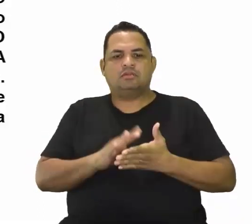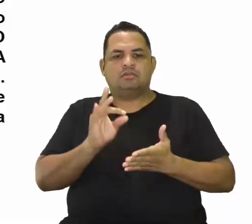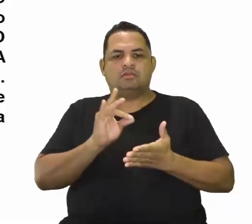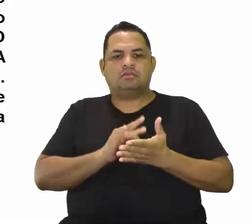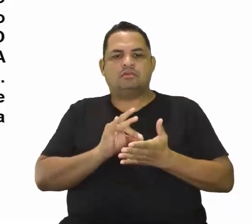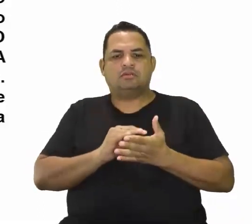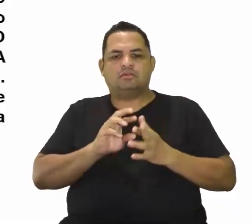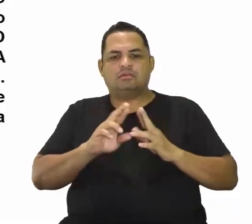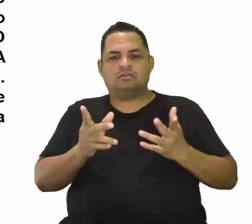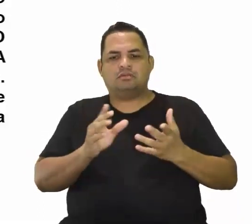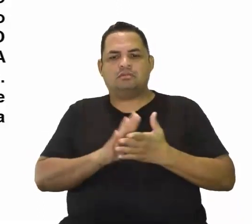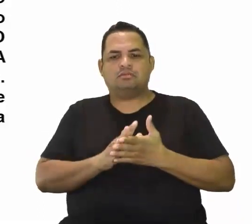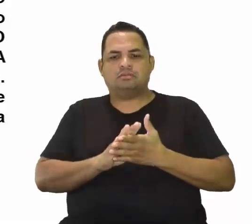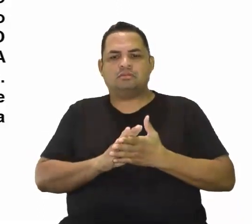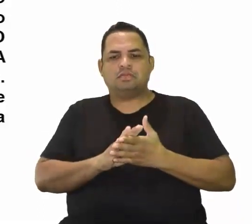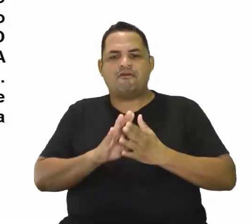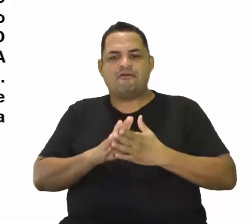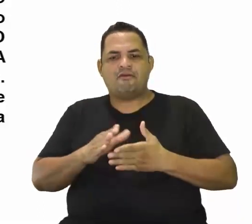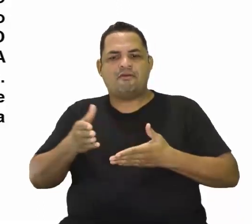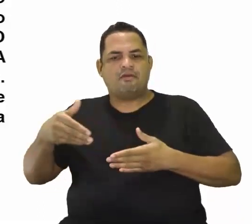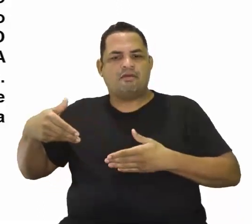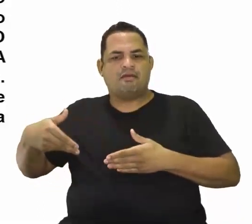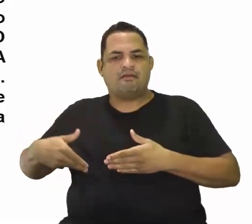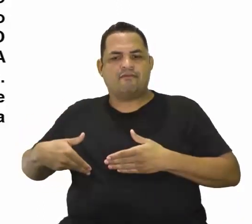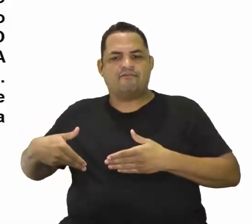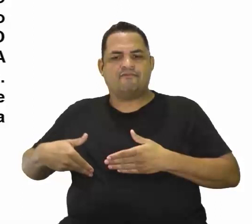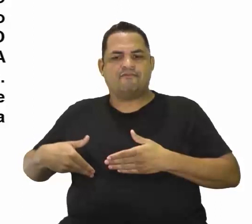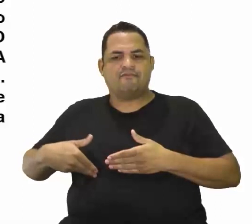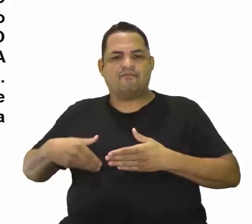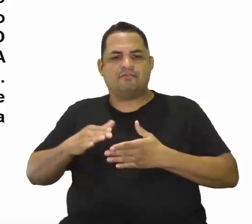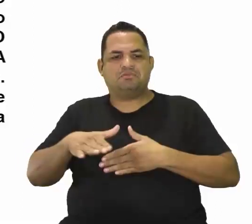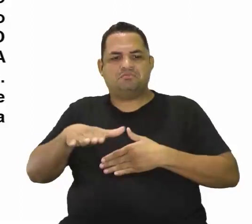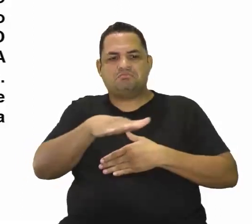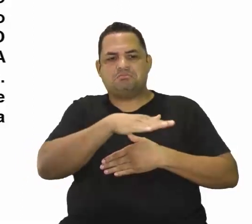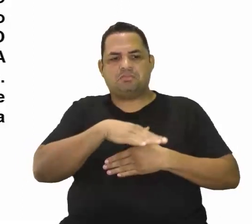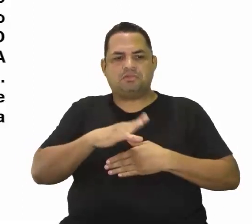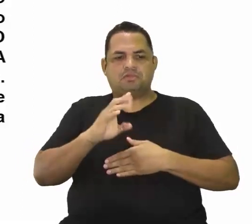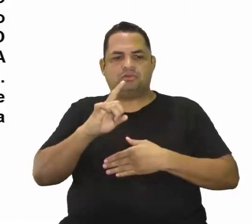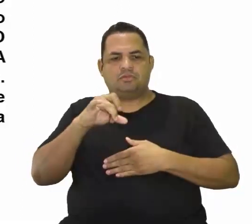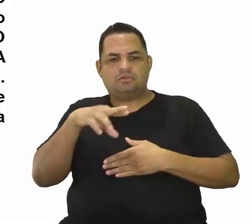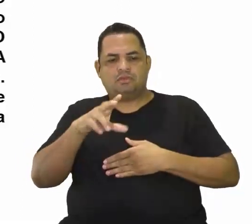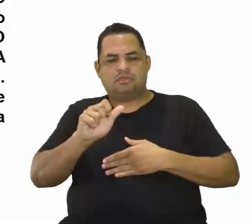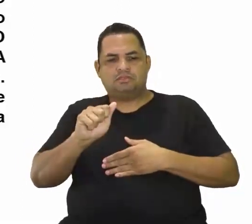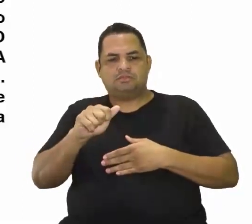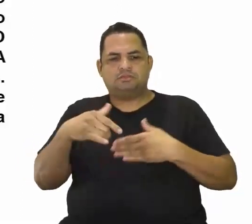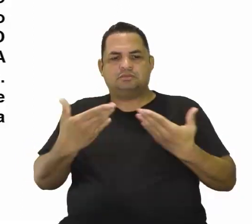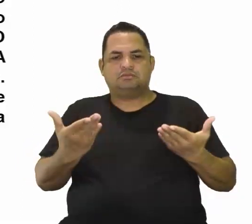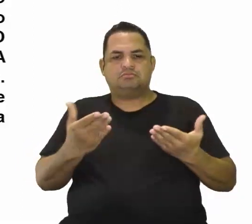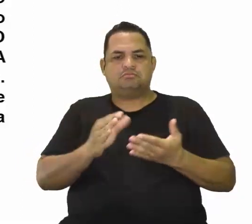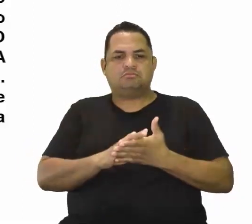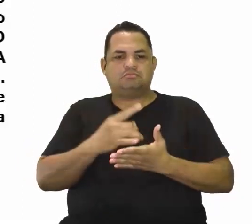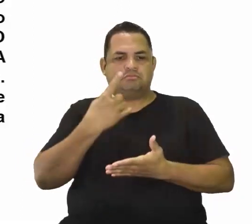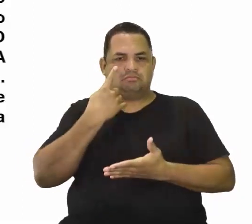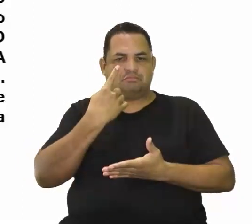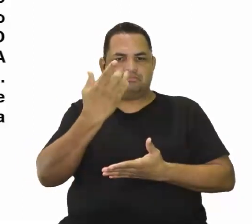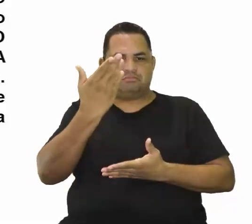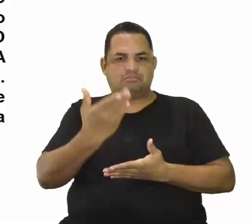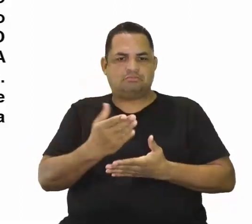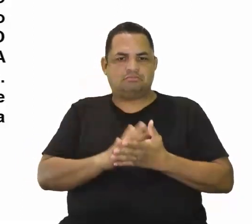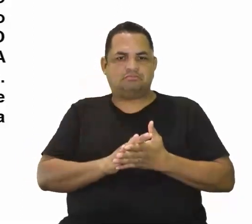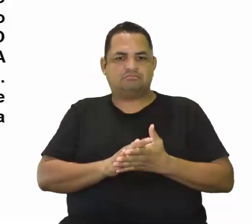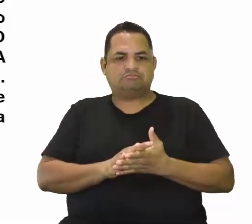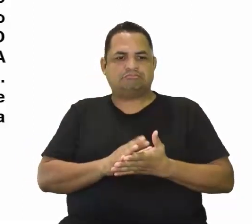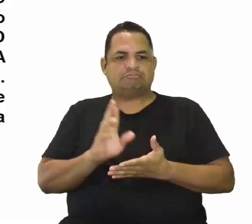da miséria no meio da opulência. Aluno, olha de quem são